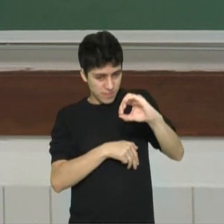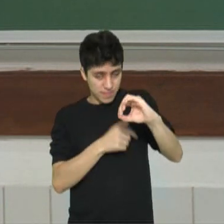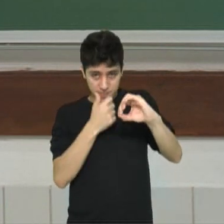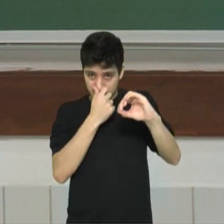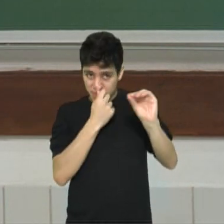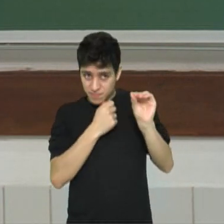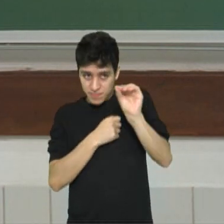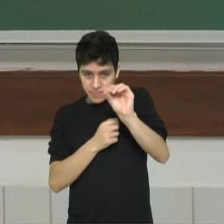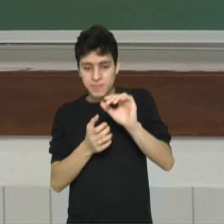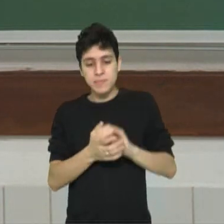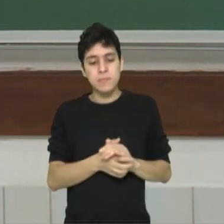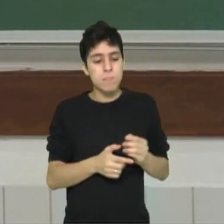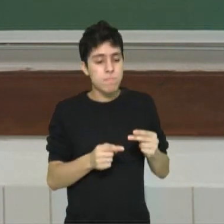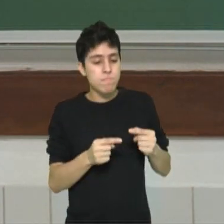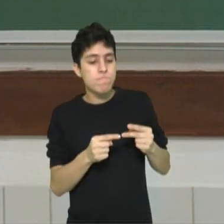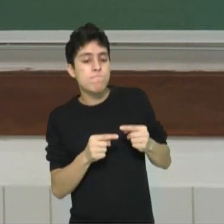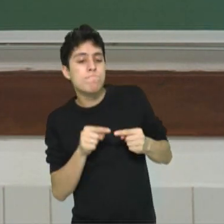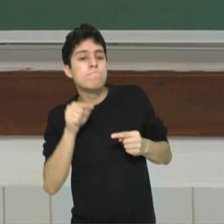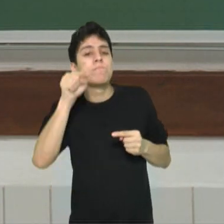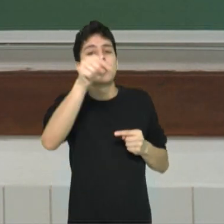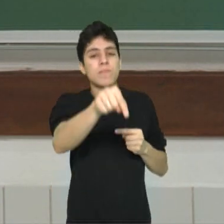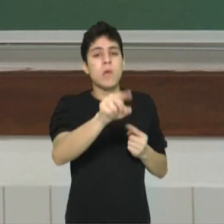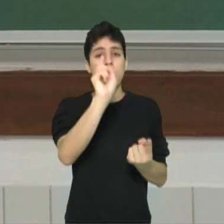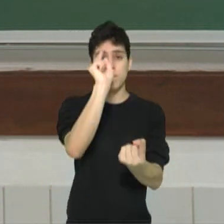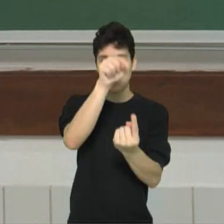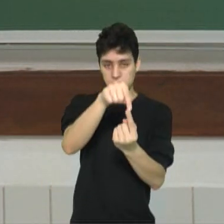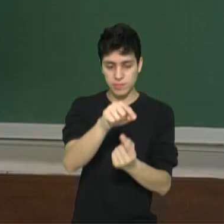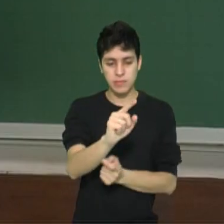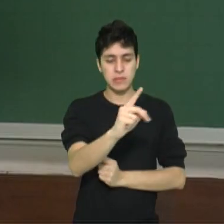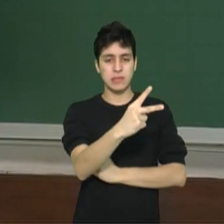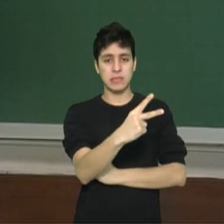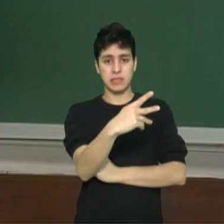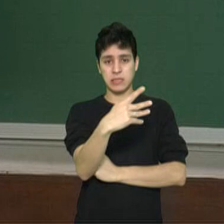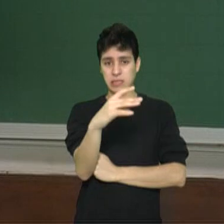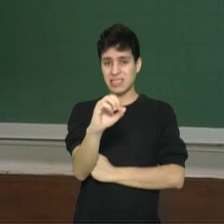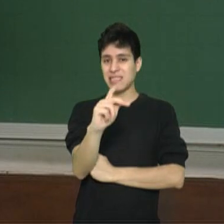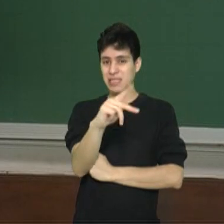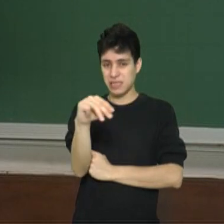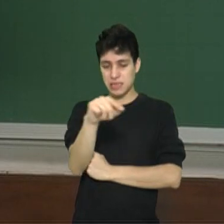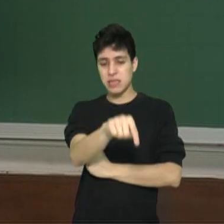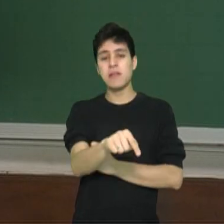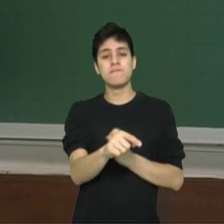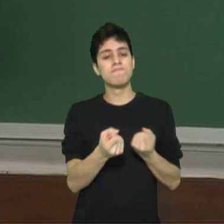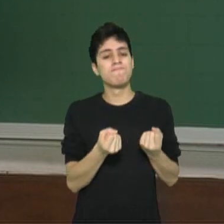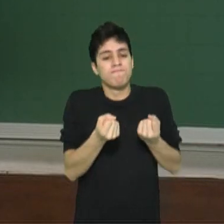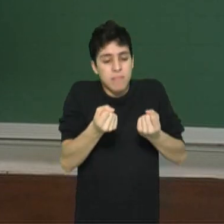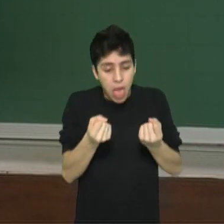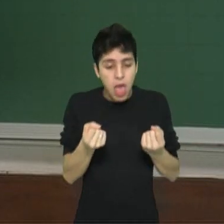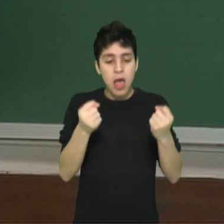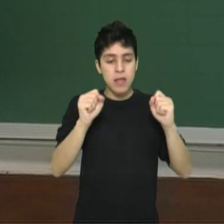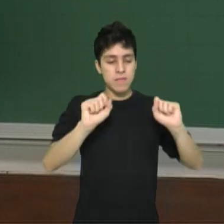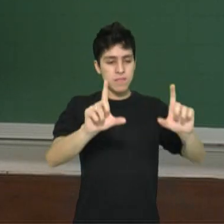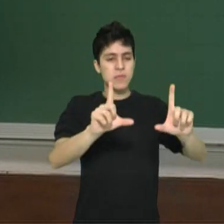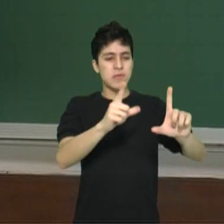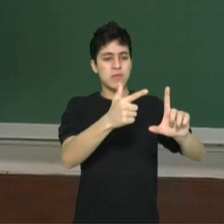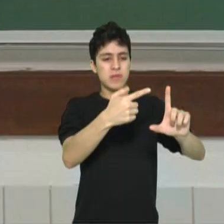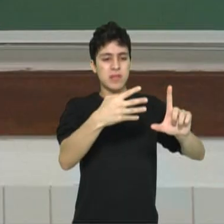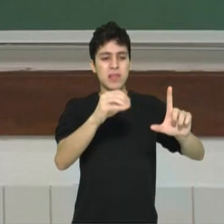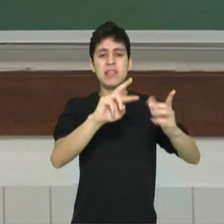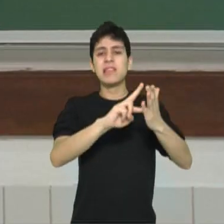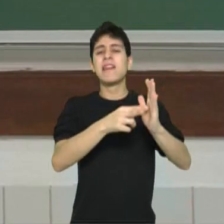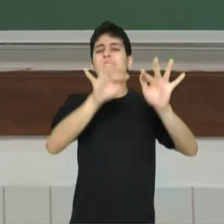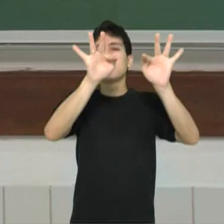Ele chegou ao seu destino, quilômetro 240. 240 é a sua posição